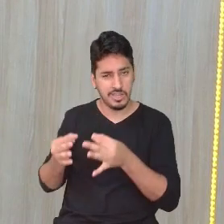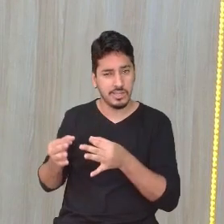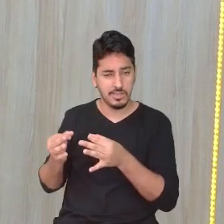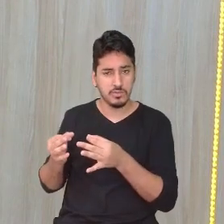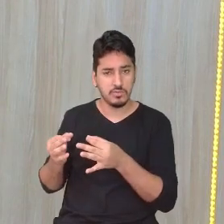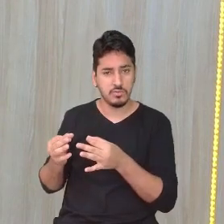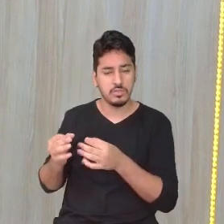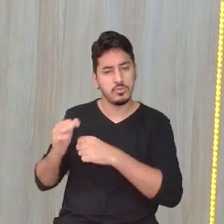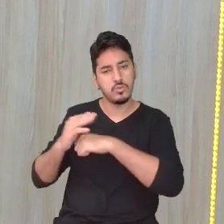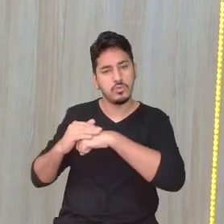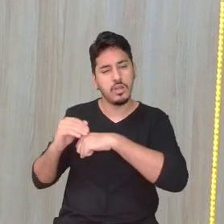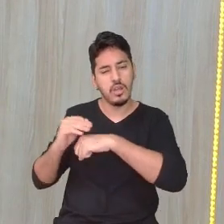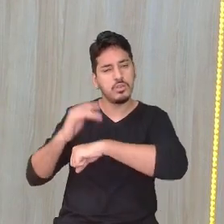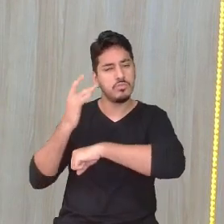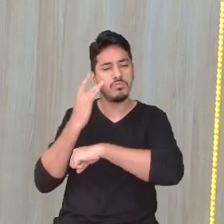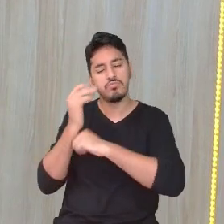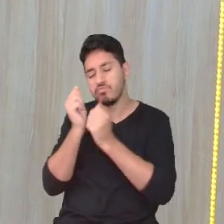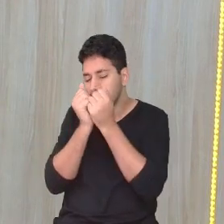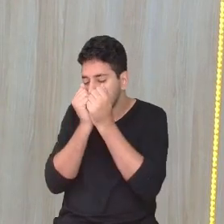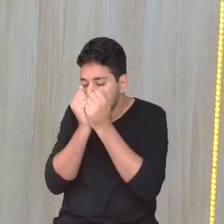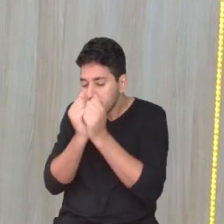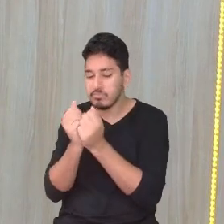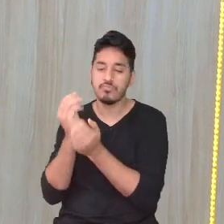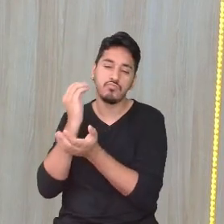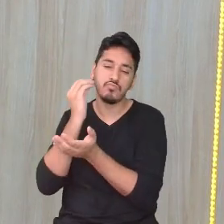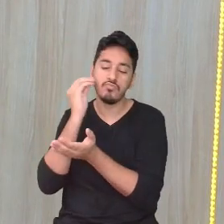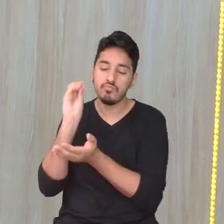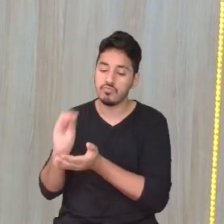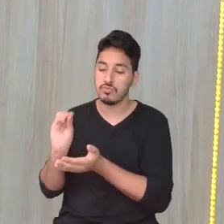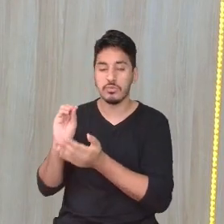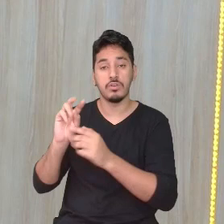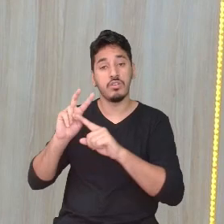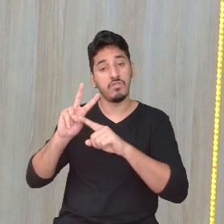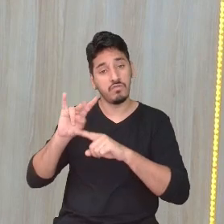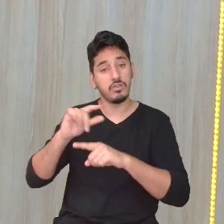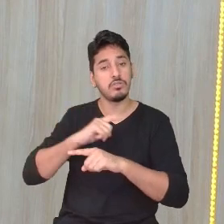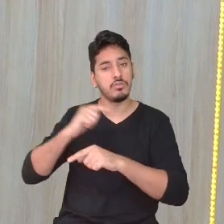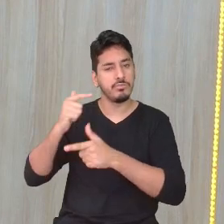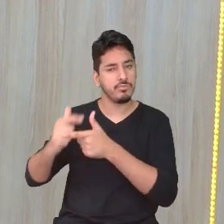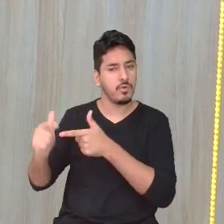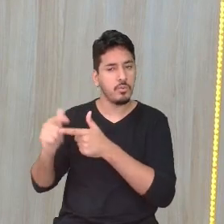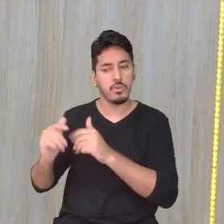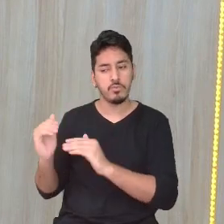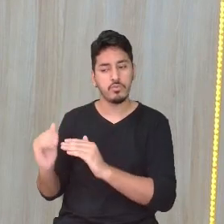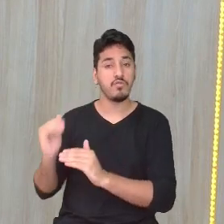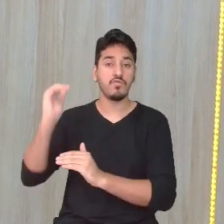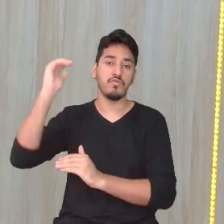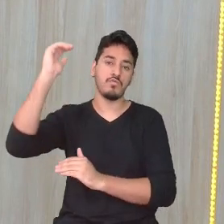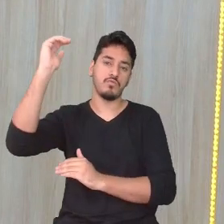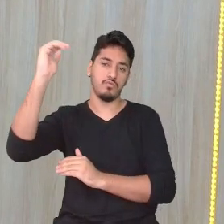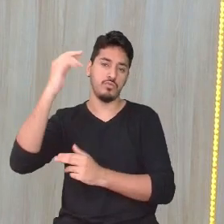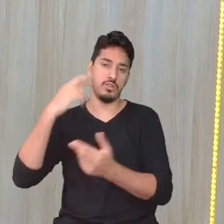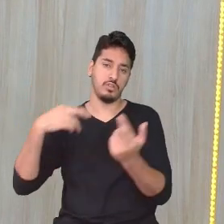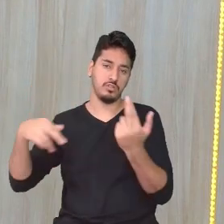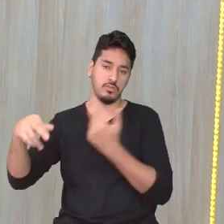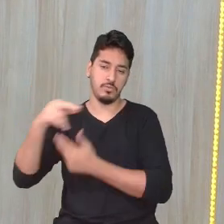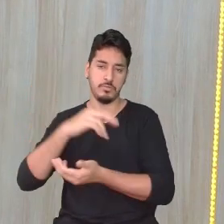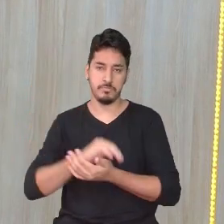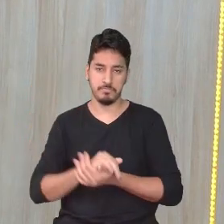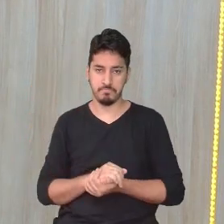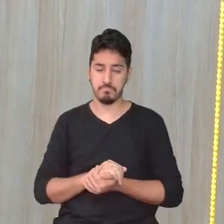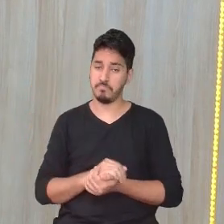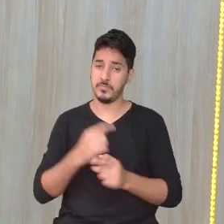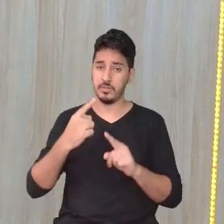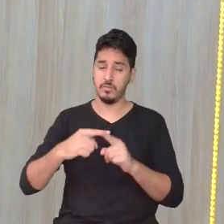sido, esse cuidado de pele mesmo, de cheiro, vão ter alguns problemas de relacionamento na vida adulta.